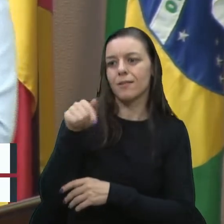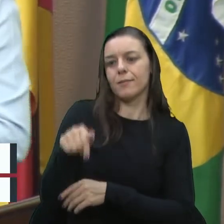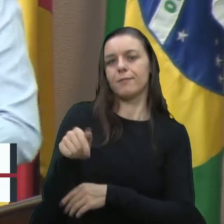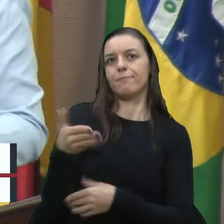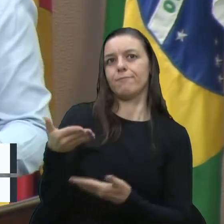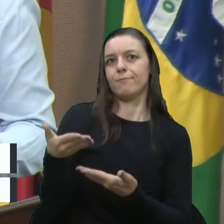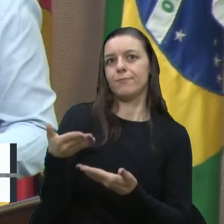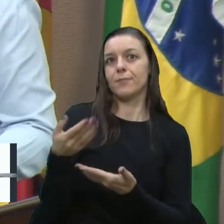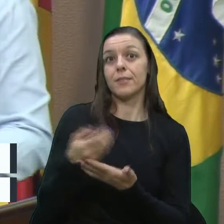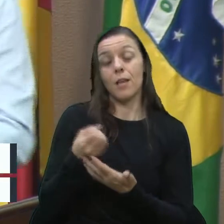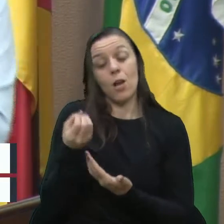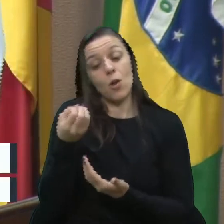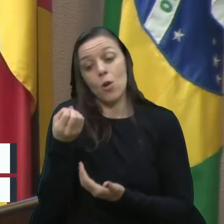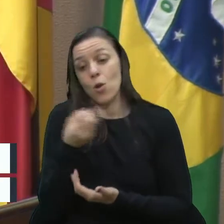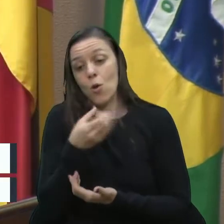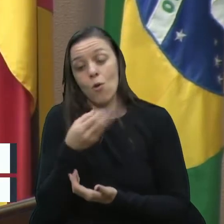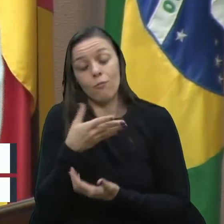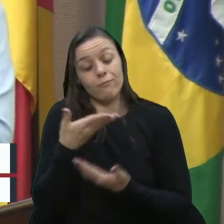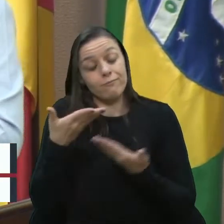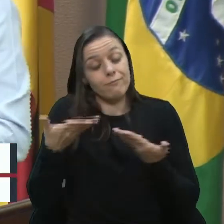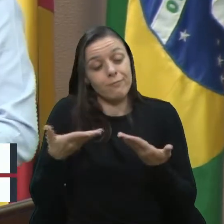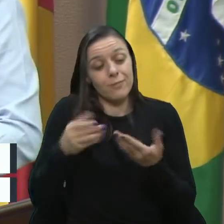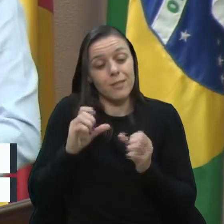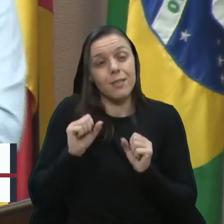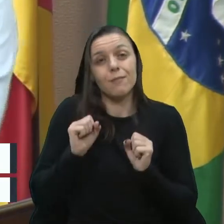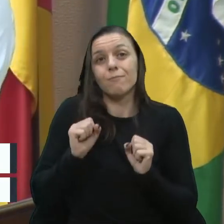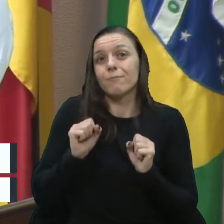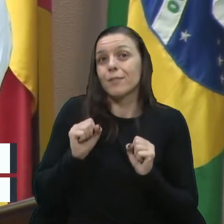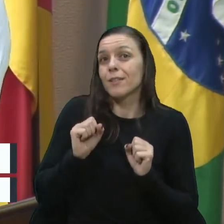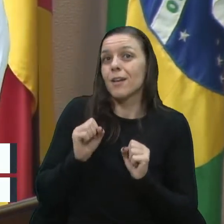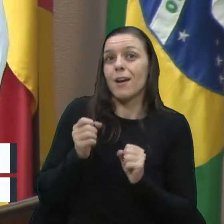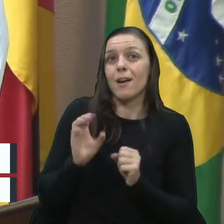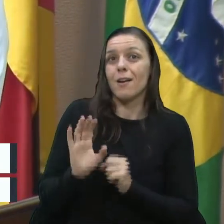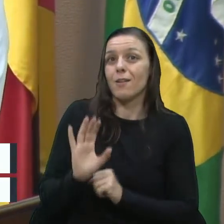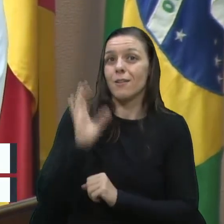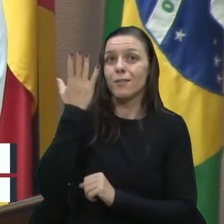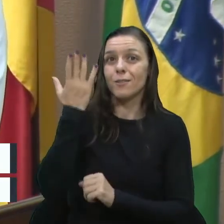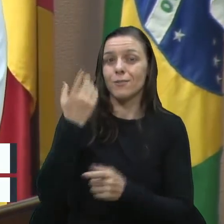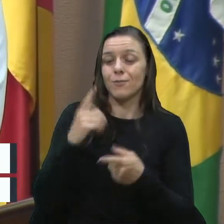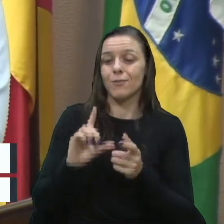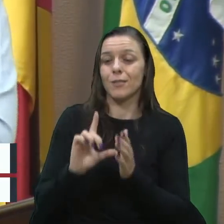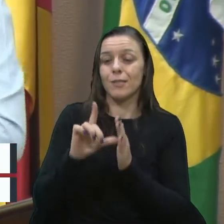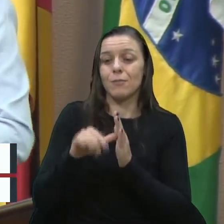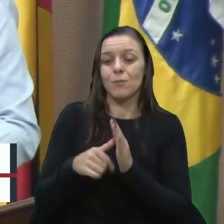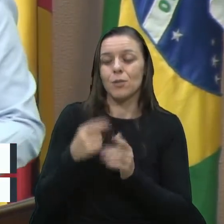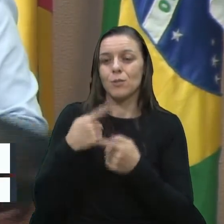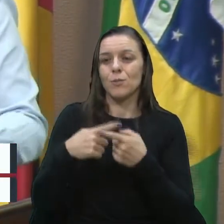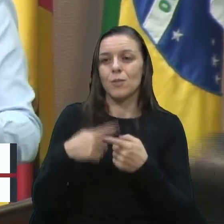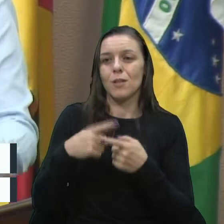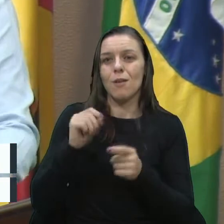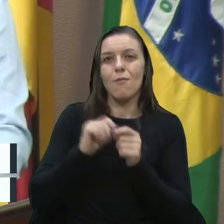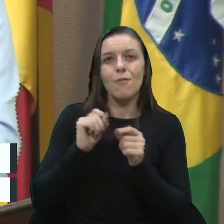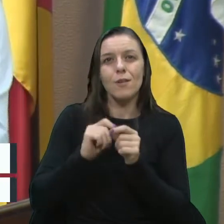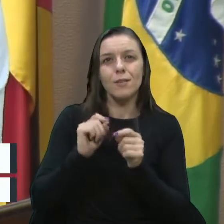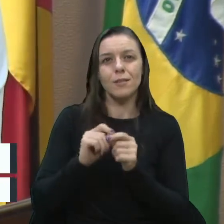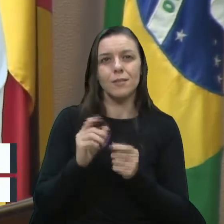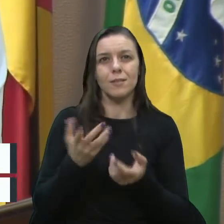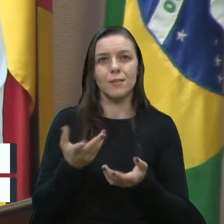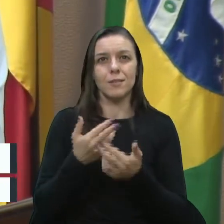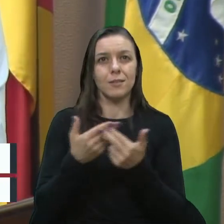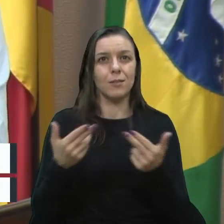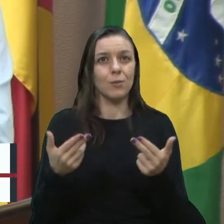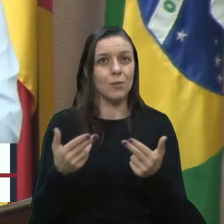não é novidade que vai sobrar para o poder público, que vai sobrar para que ele possa fazer, então, o